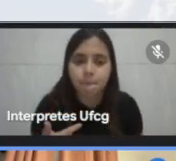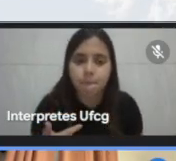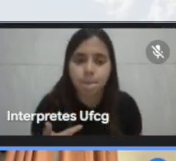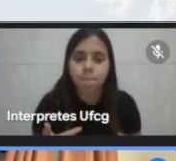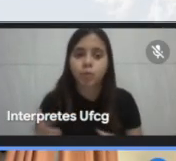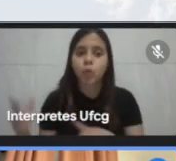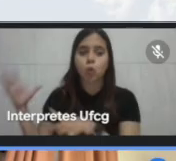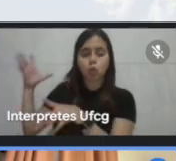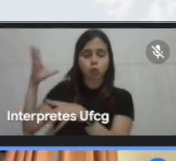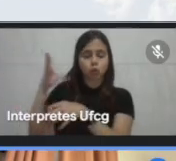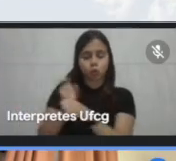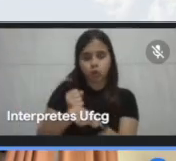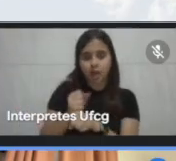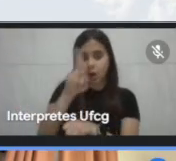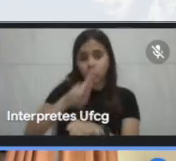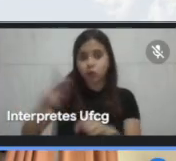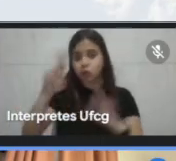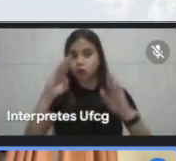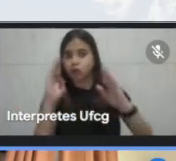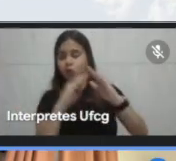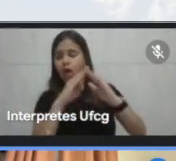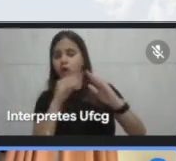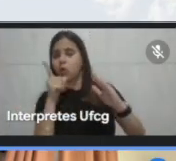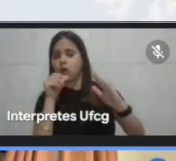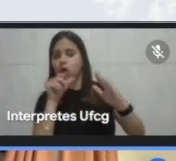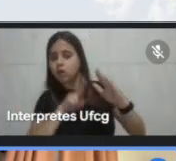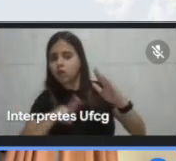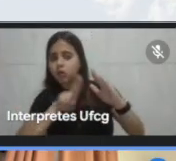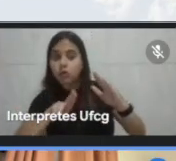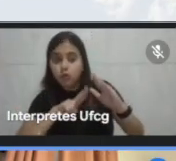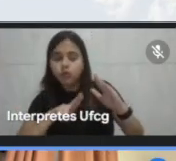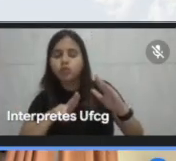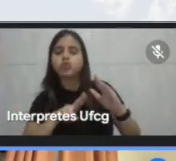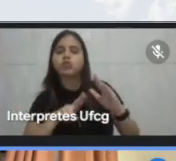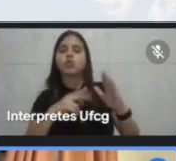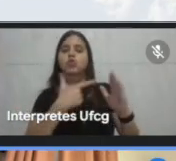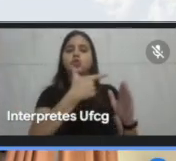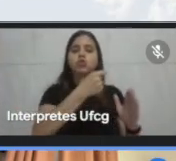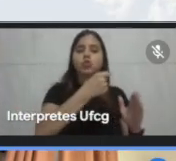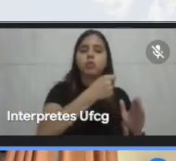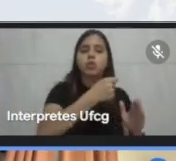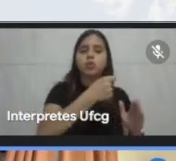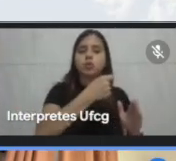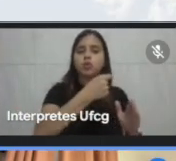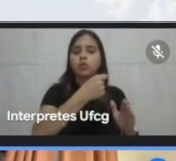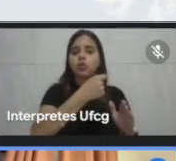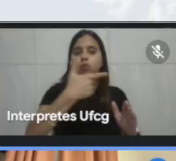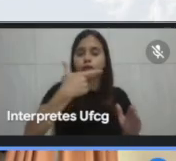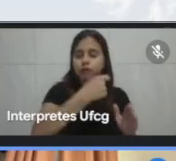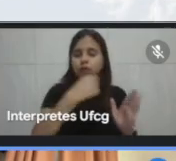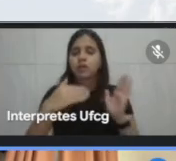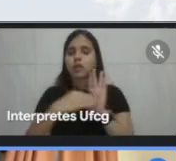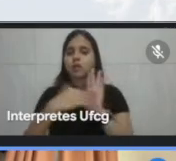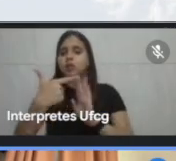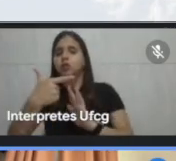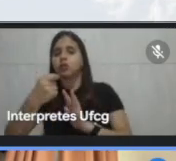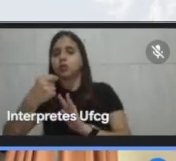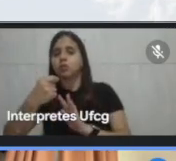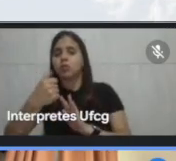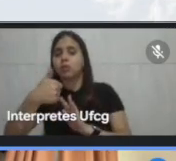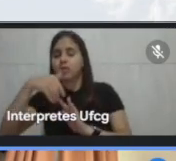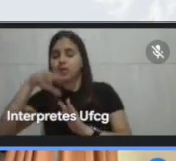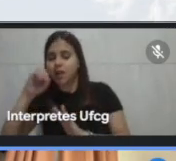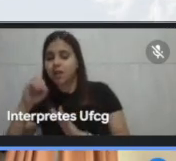total do consumo de água doméstica, comparado a 2010, de 2020 a 2010, a gente aumentou 3 milhões de litros por dia.